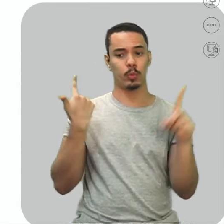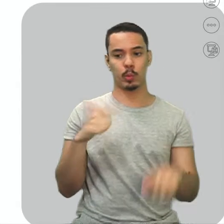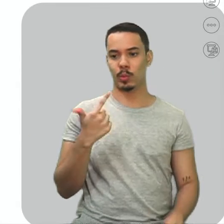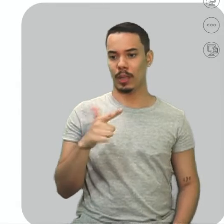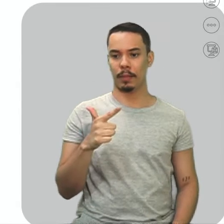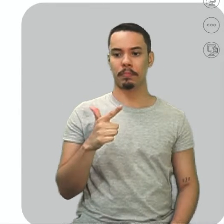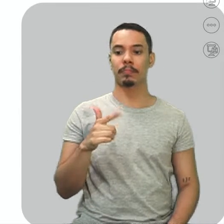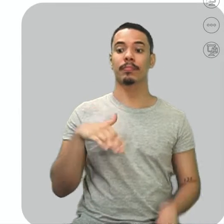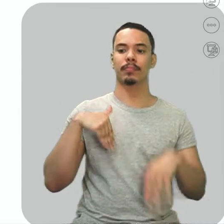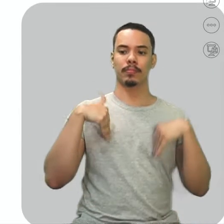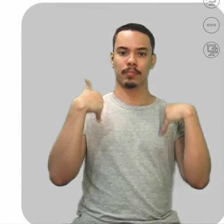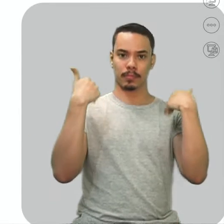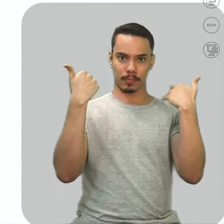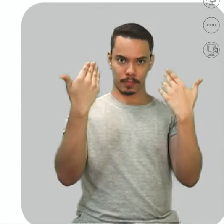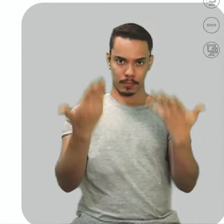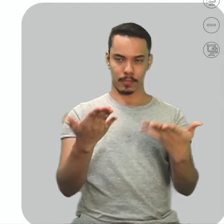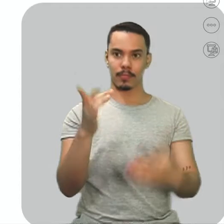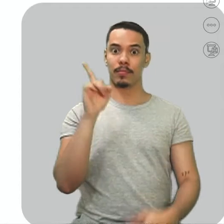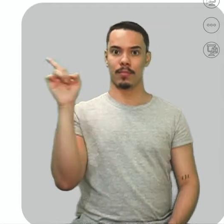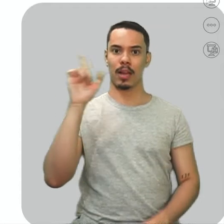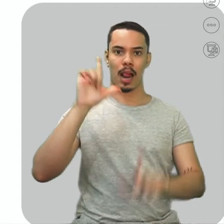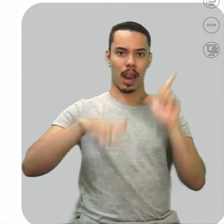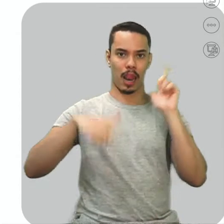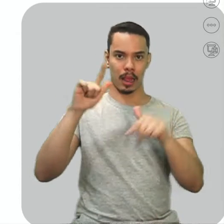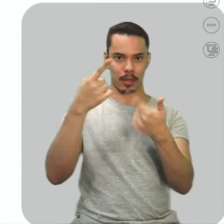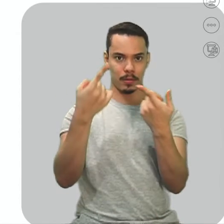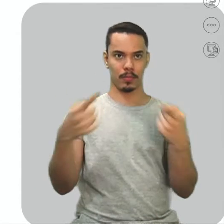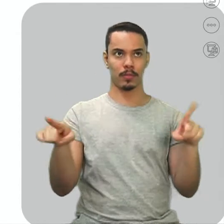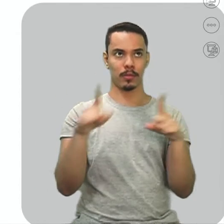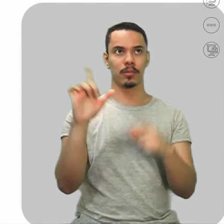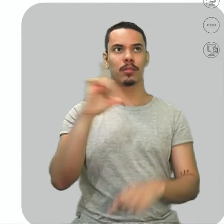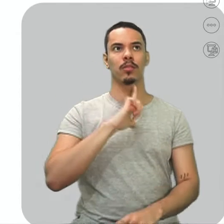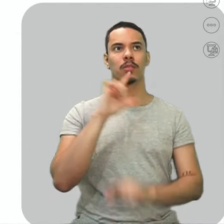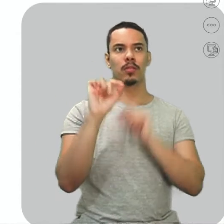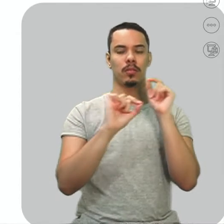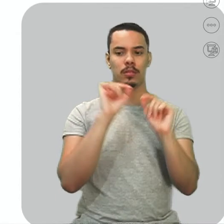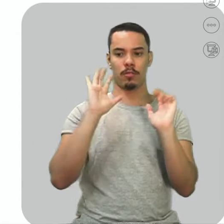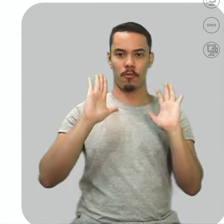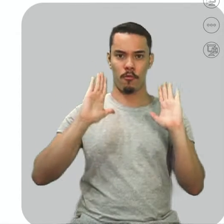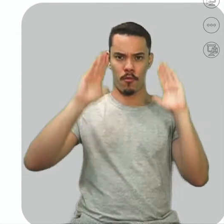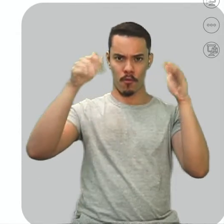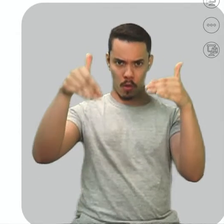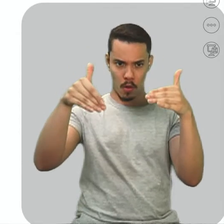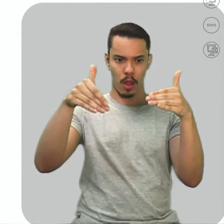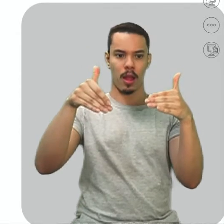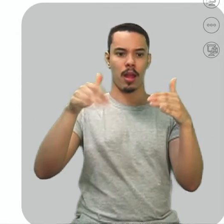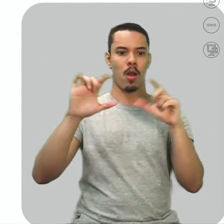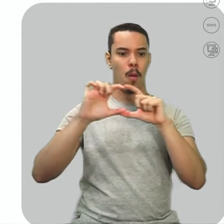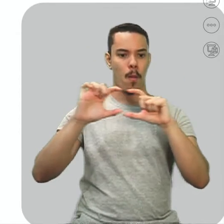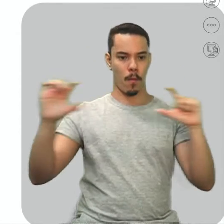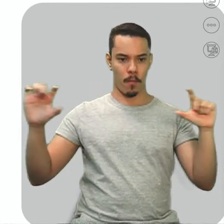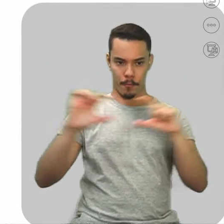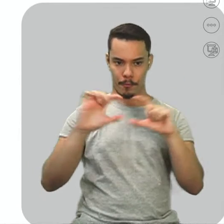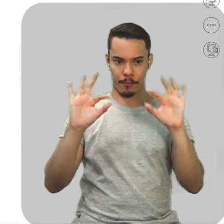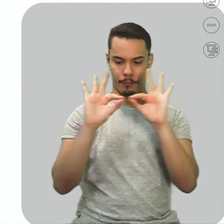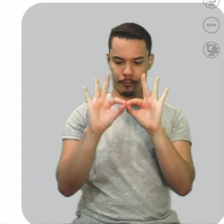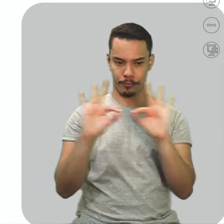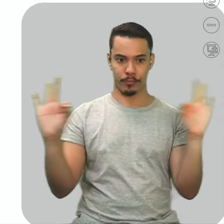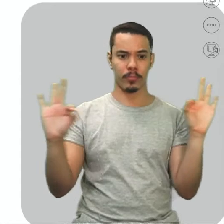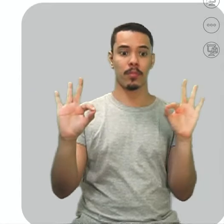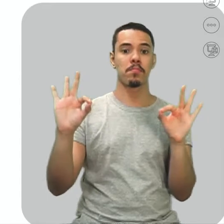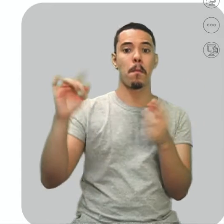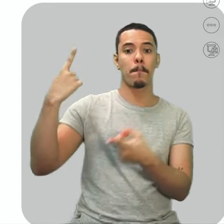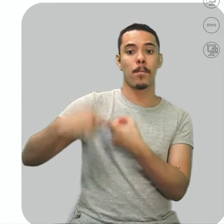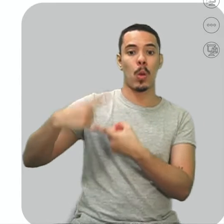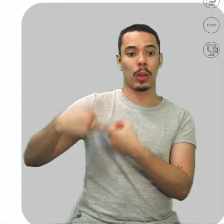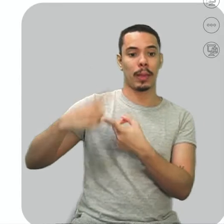nessa né nessa letra dessa música né eu vou algum focar nessas Aqui de baixo tá E é